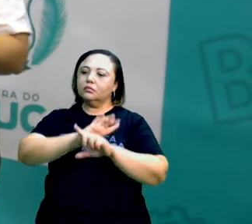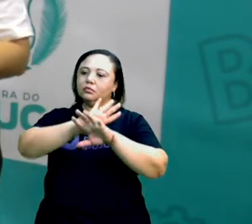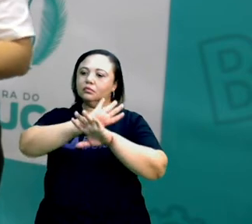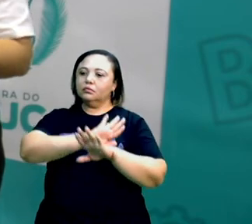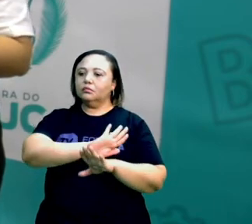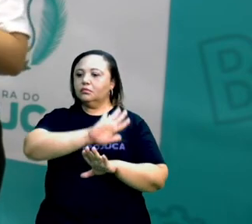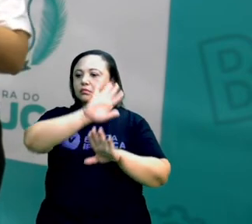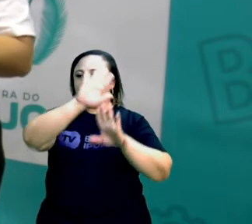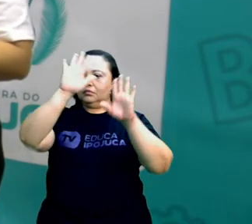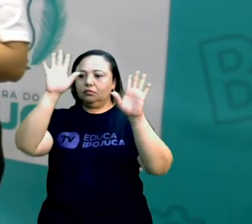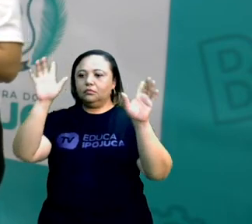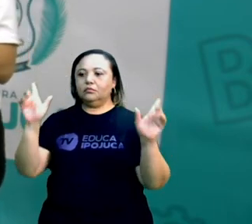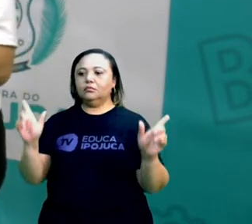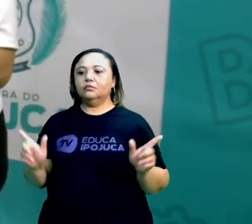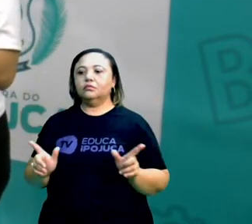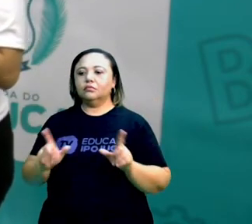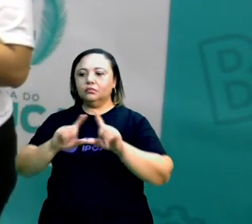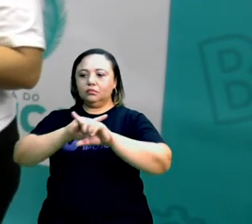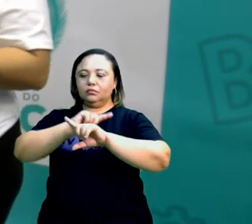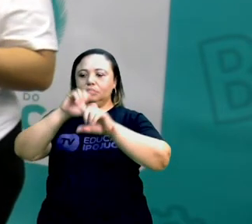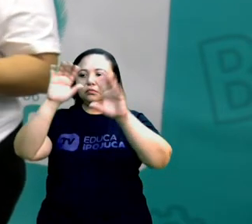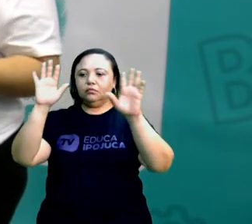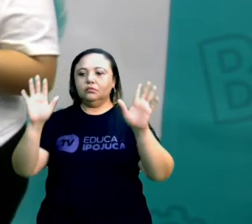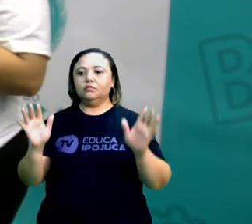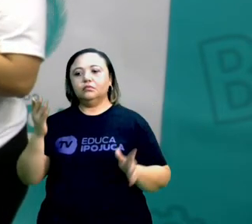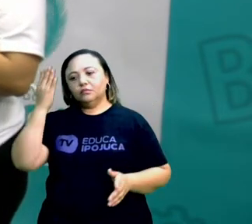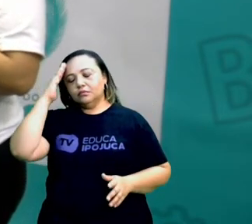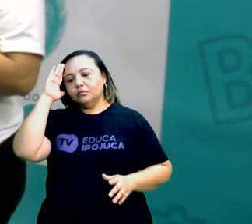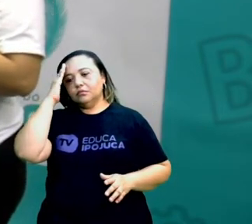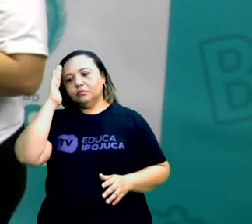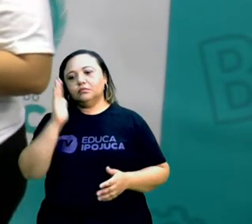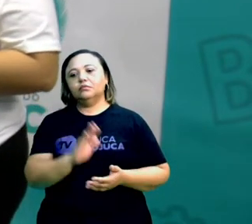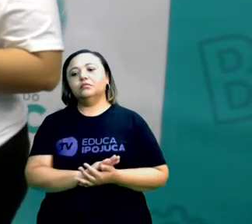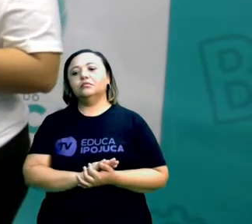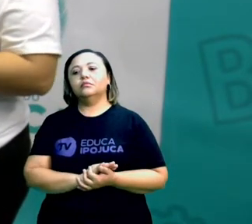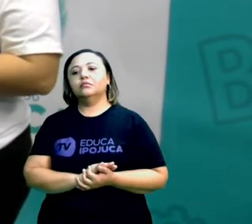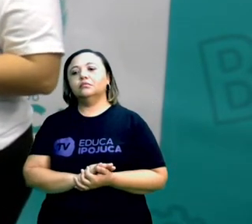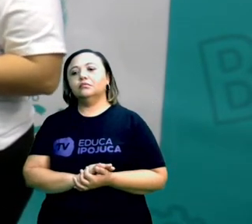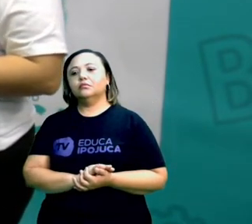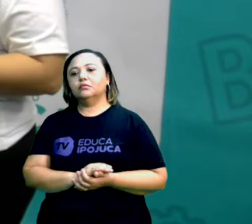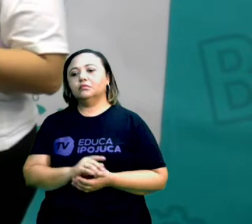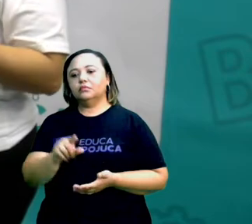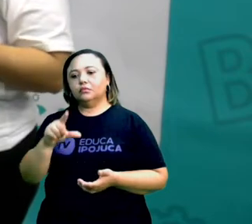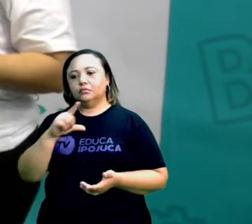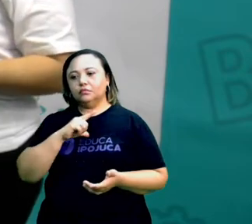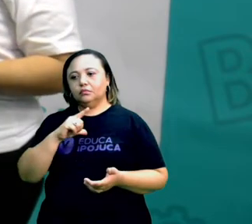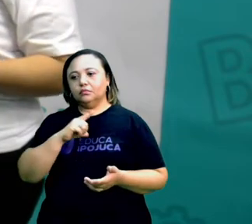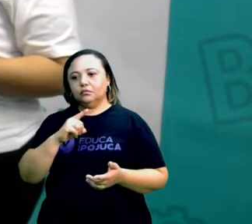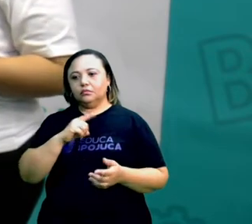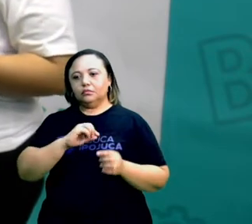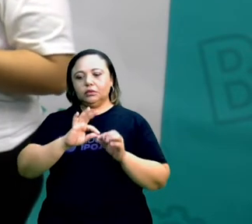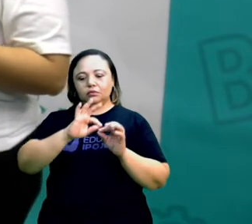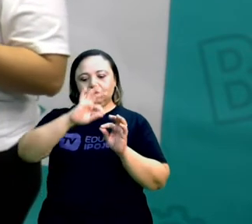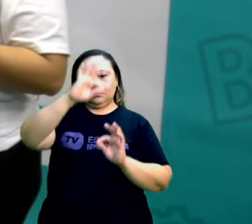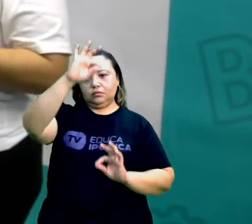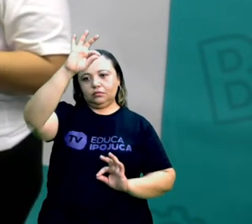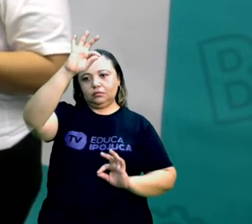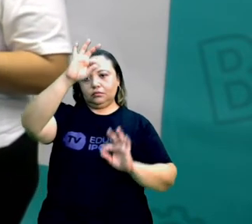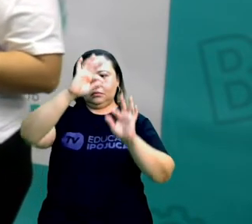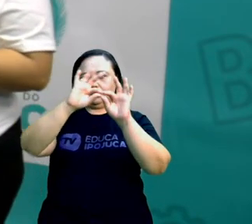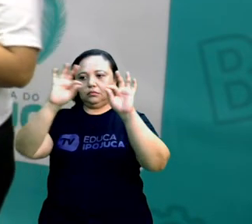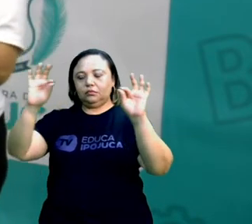esse significado, esse fato, esse entendimento do fato, melhor dizendo. Temos também gráficos, que